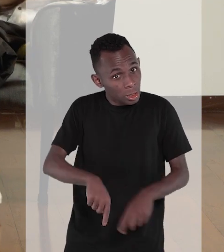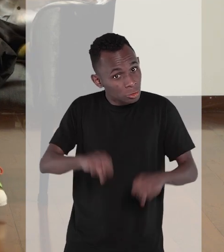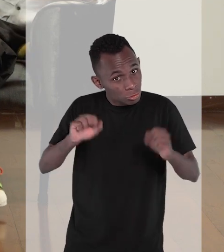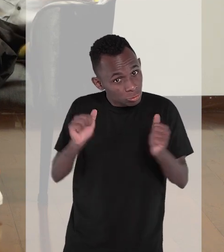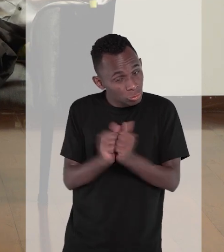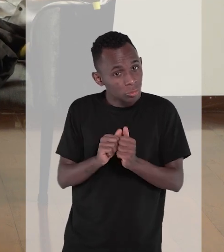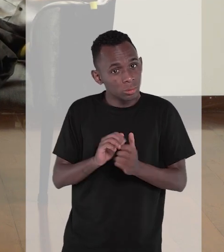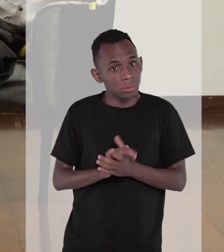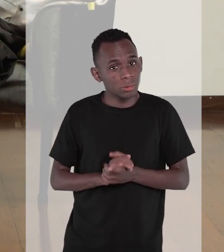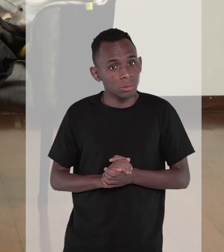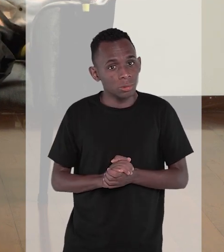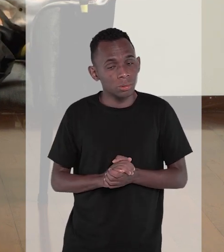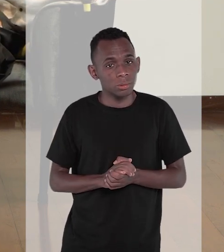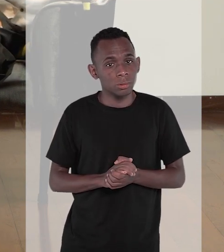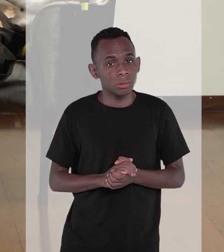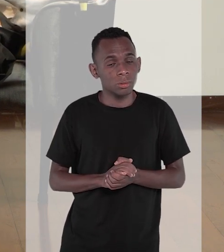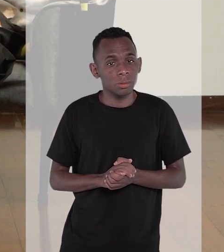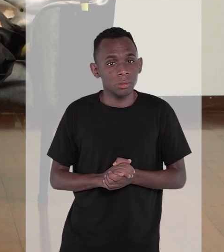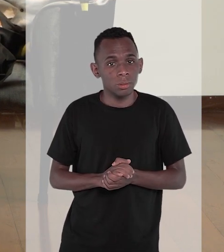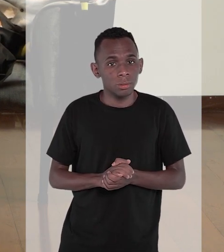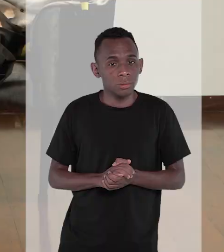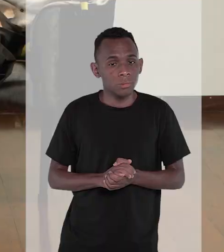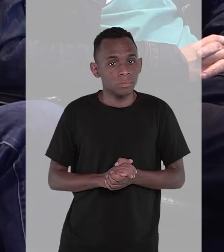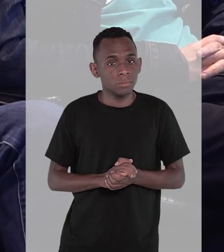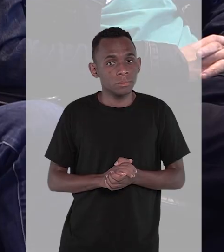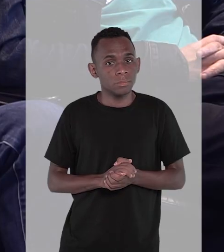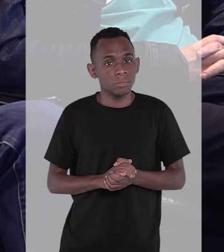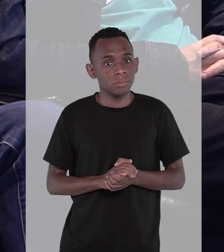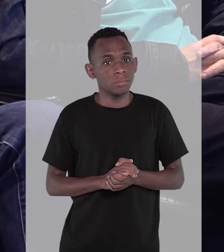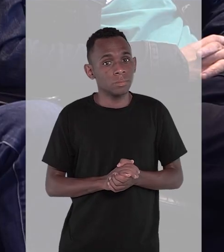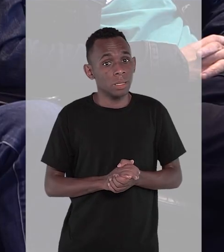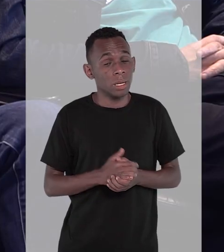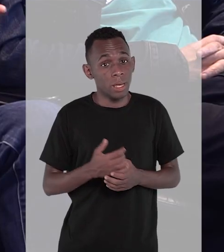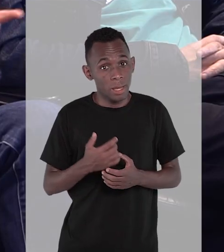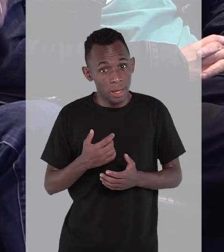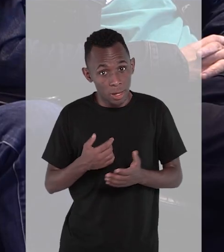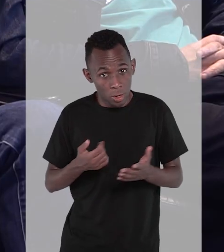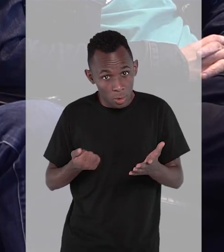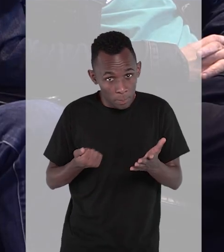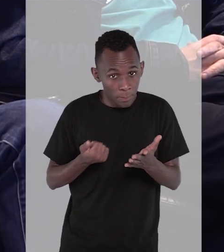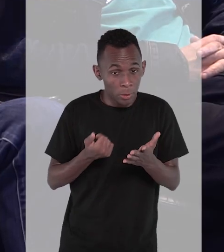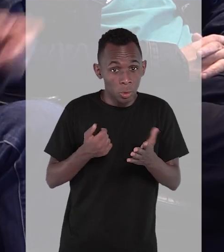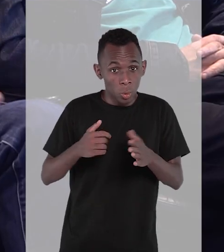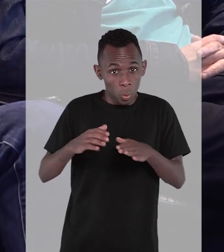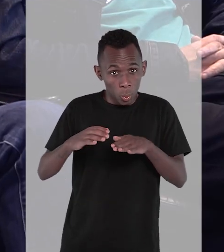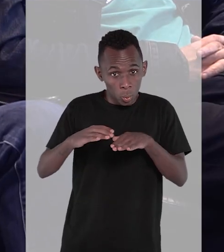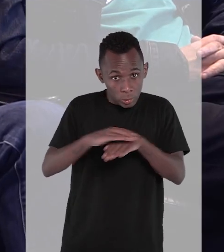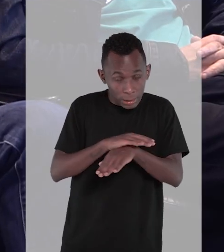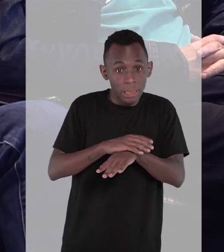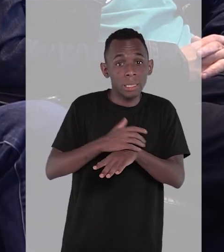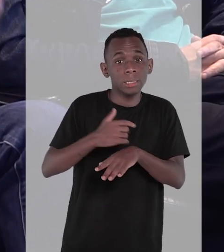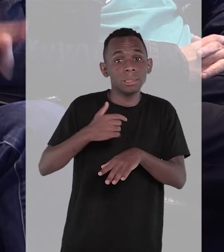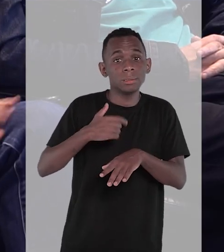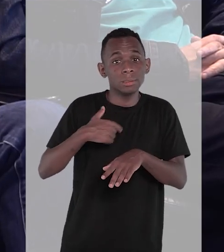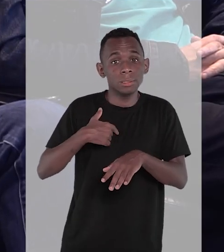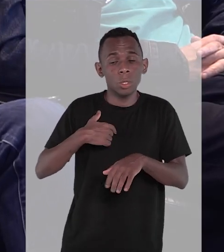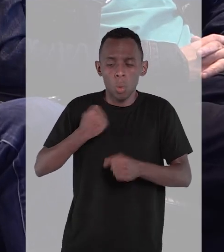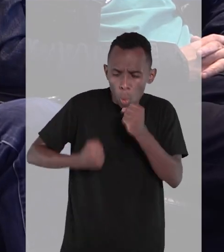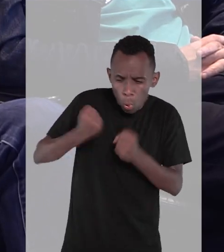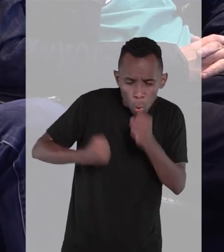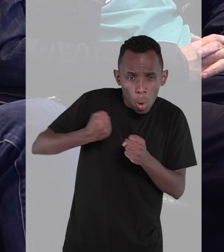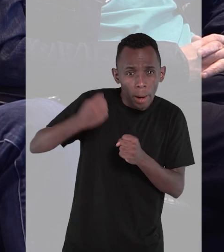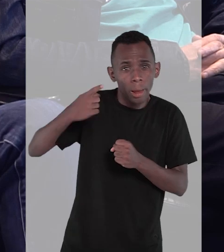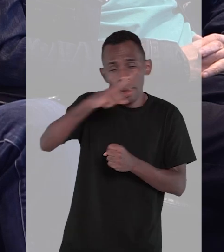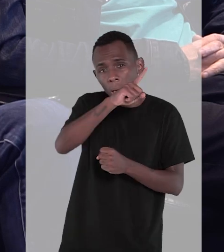lê o livro, ainda tem que vir aqui fazer pergunta. E ainda confessei que o tênis que você me mandou comprar para fazer corrida na Pampulha, eu usei